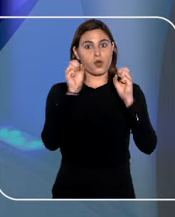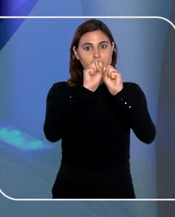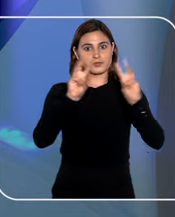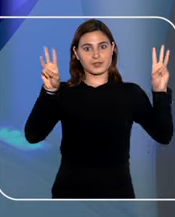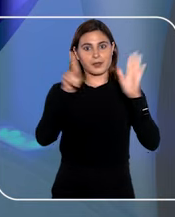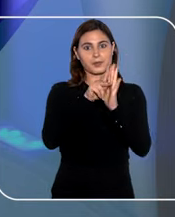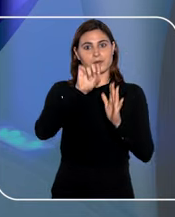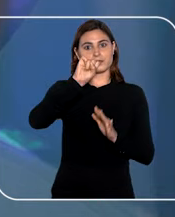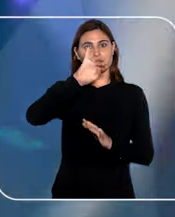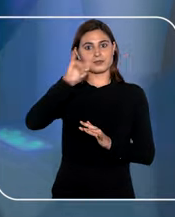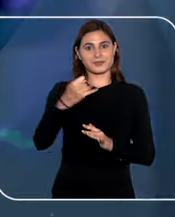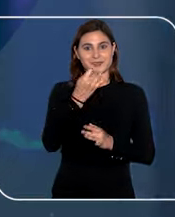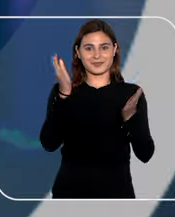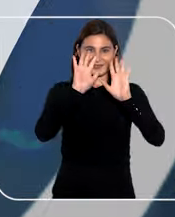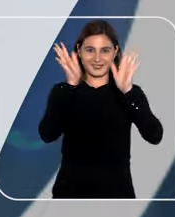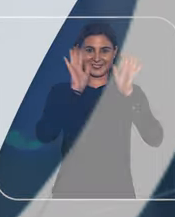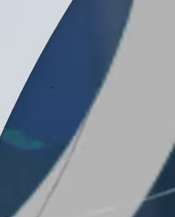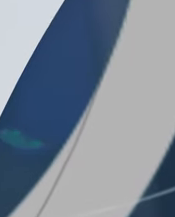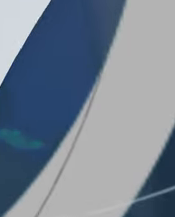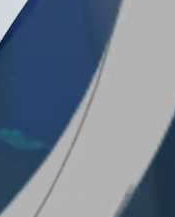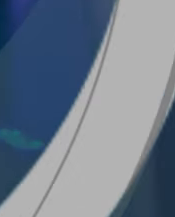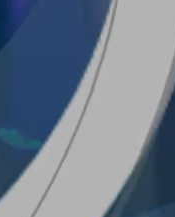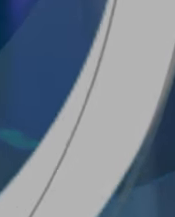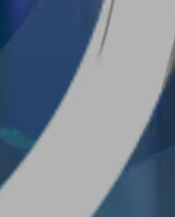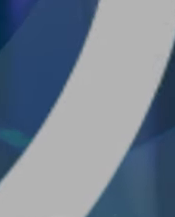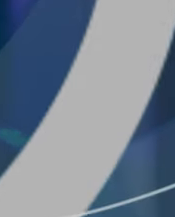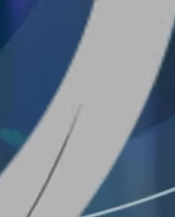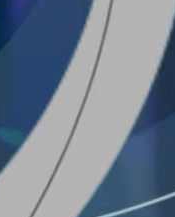sociais até a próxima